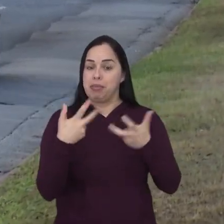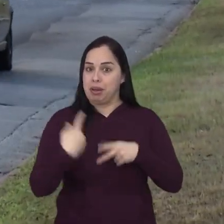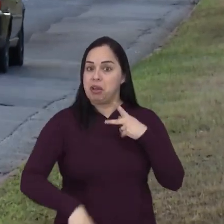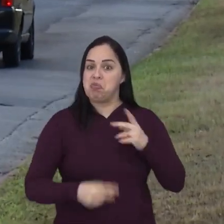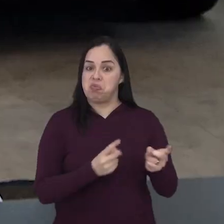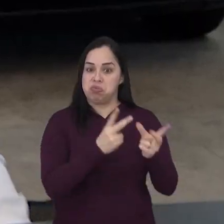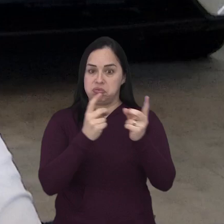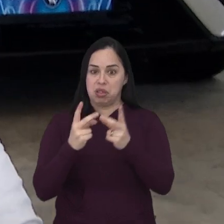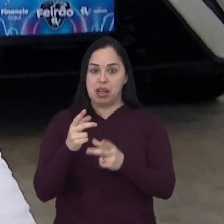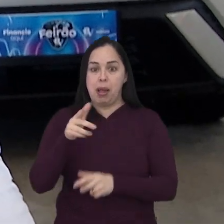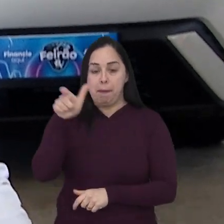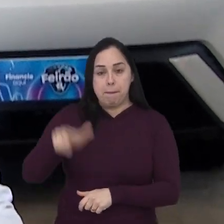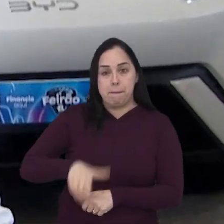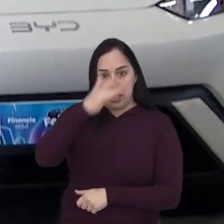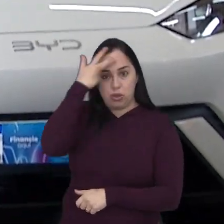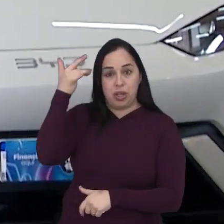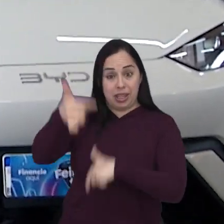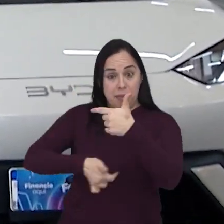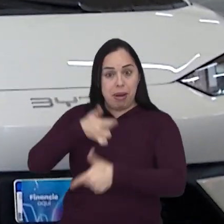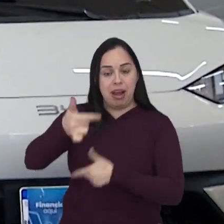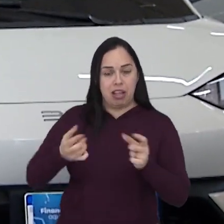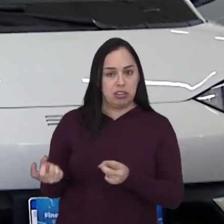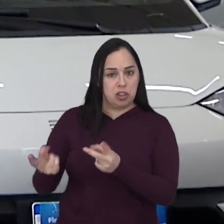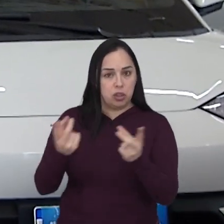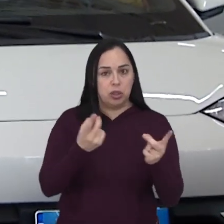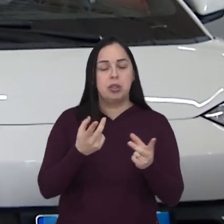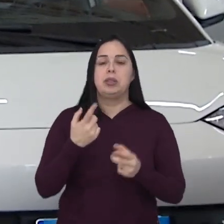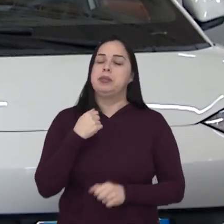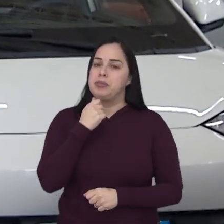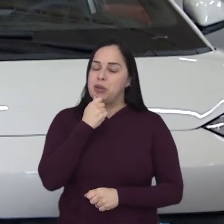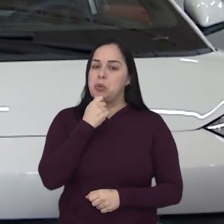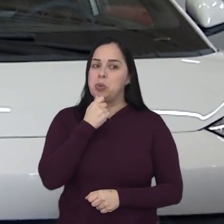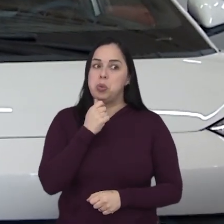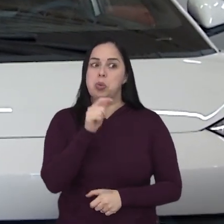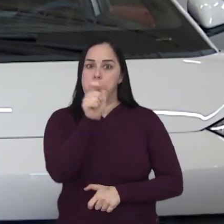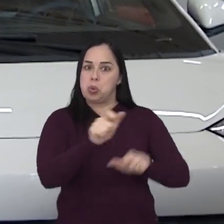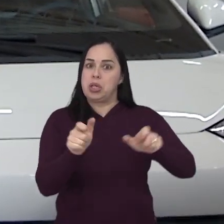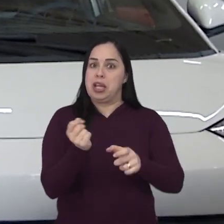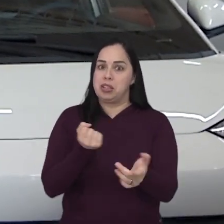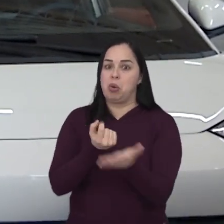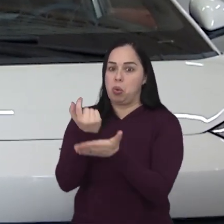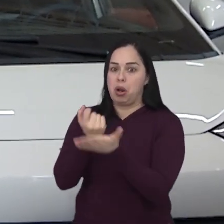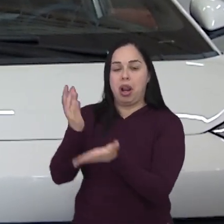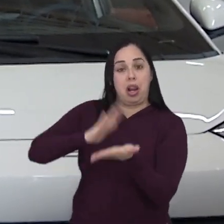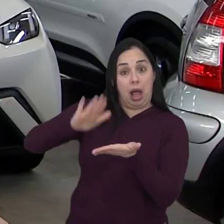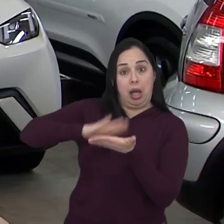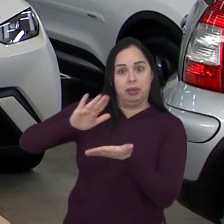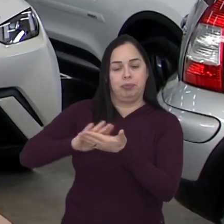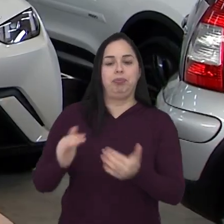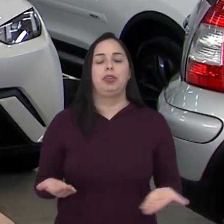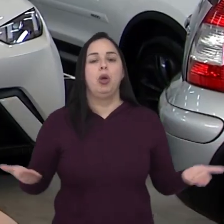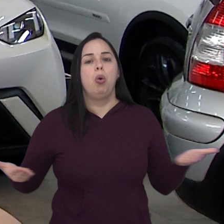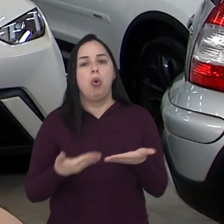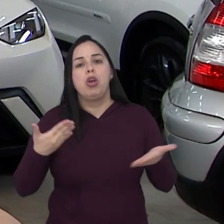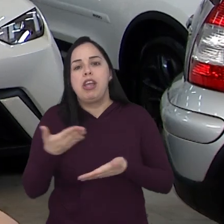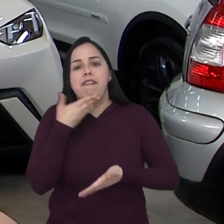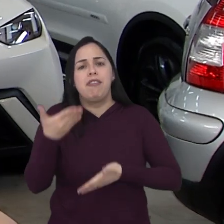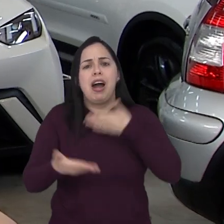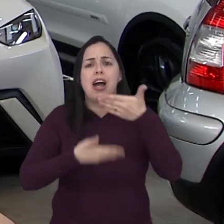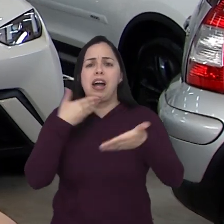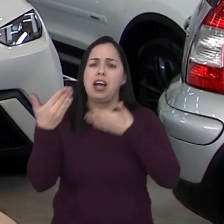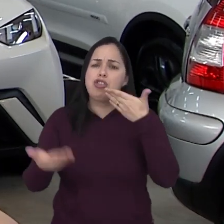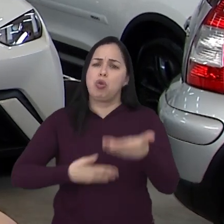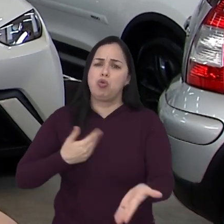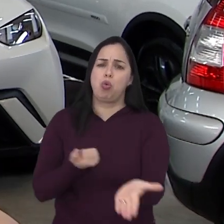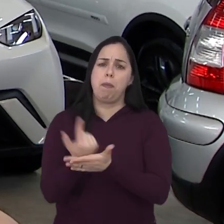São José. Para quem trabalha nesse mercado, isso reflete num retorno da confiança dos consumidores. Hoje, a facilidade de